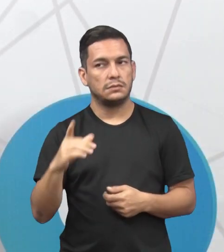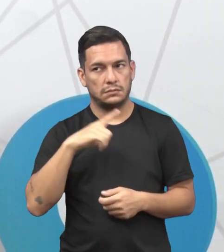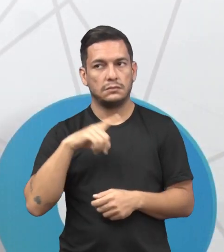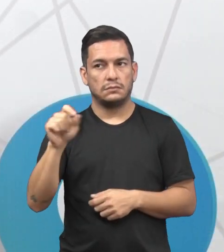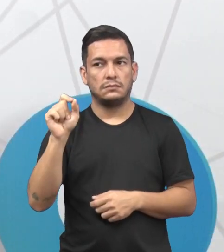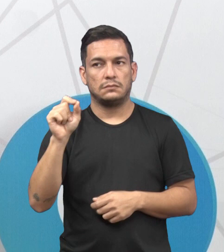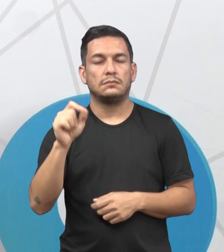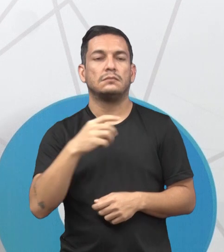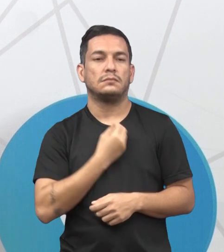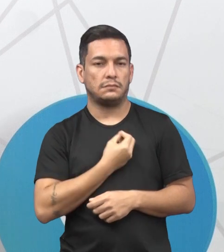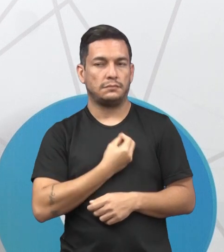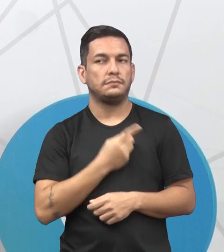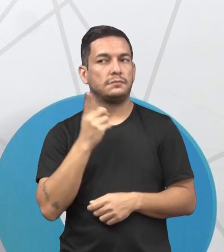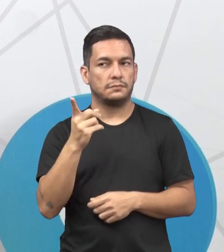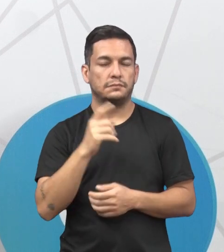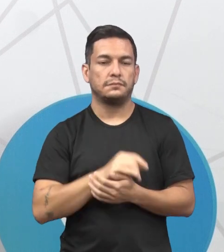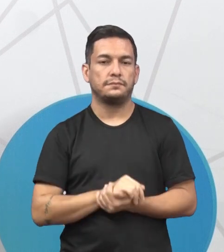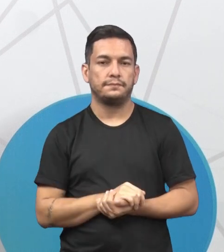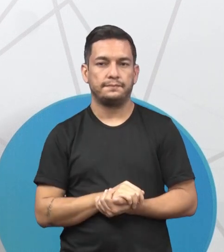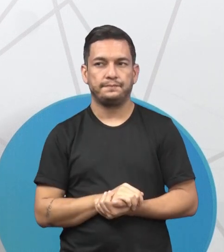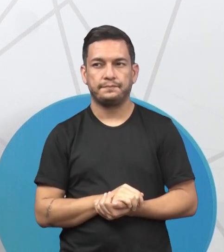grande hidroelétrica.